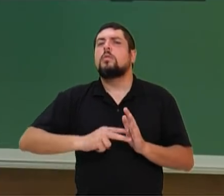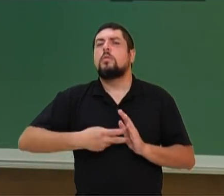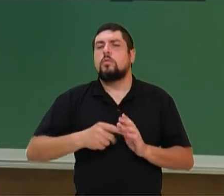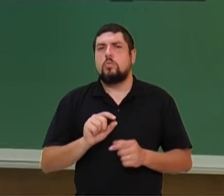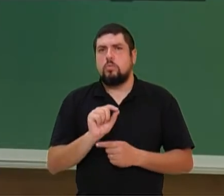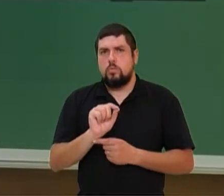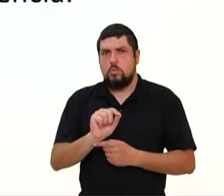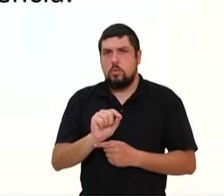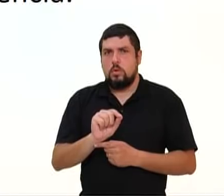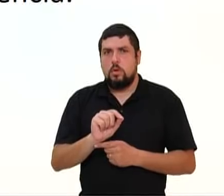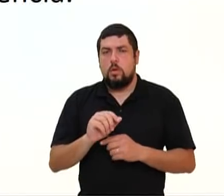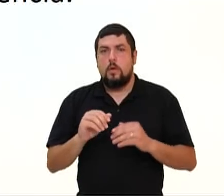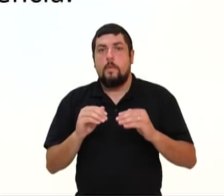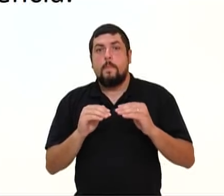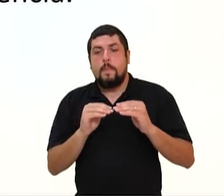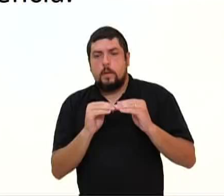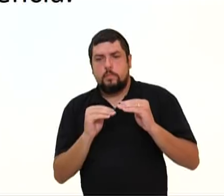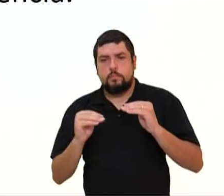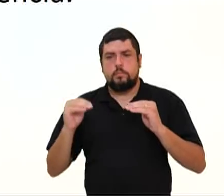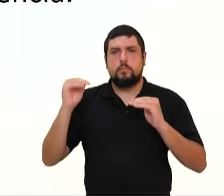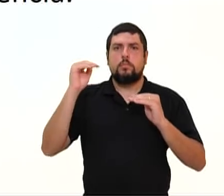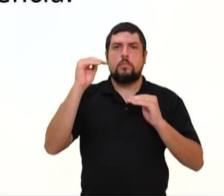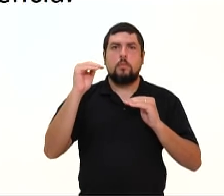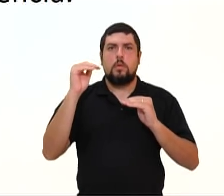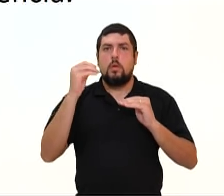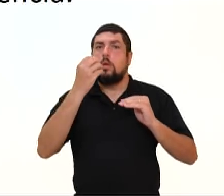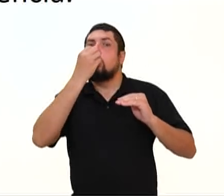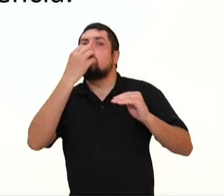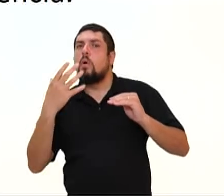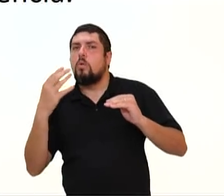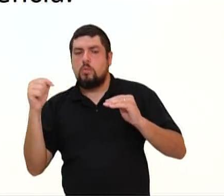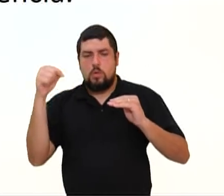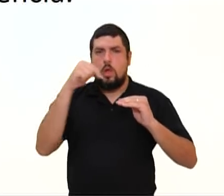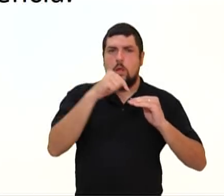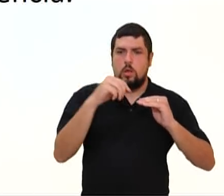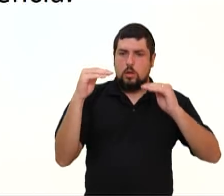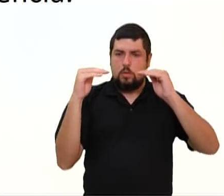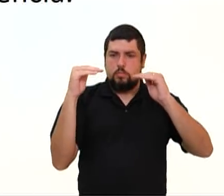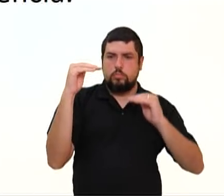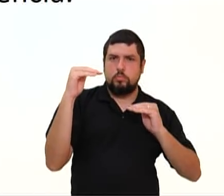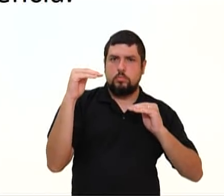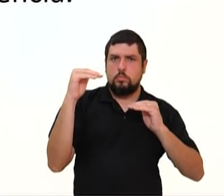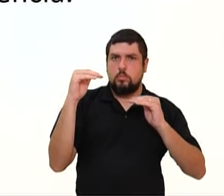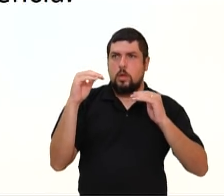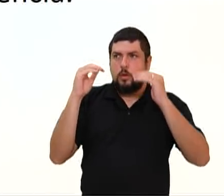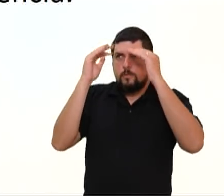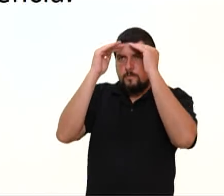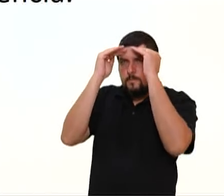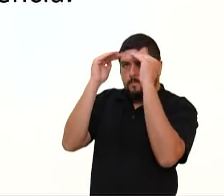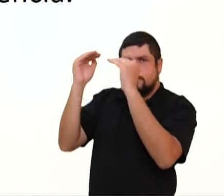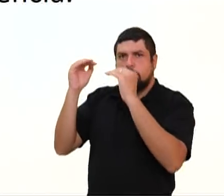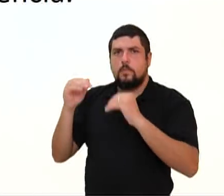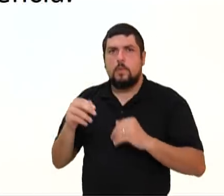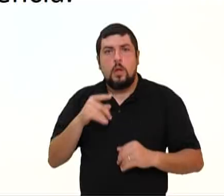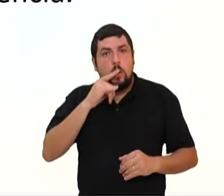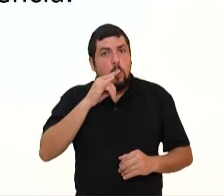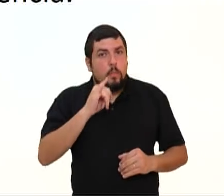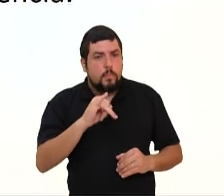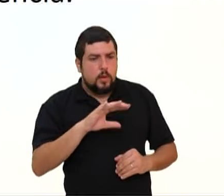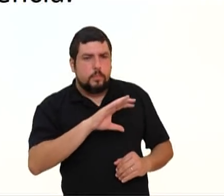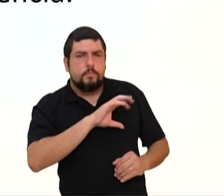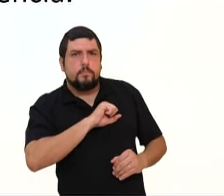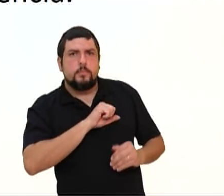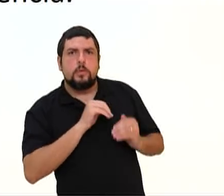que o soberano deve ser bom e o servo deve ser leal, que o pai deve ser amoroso e o